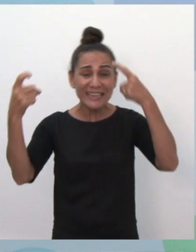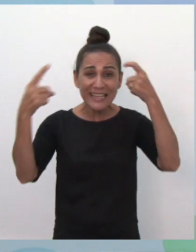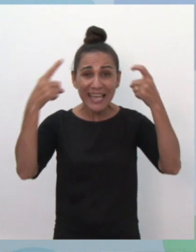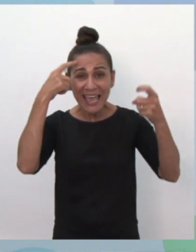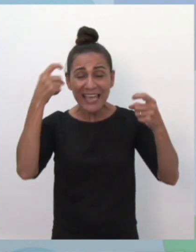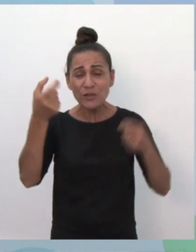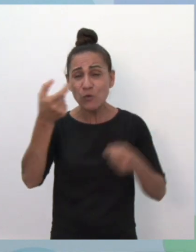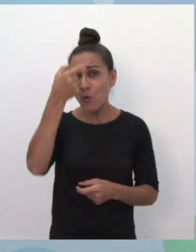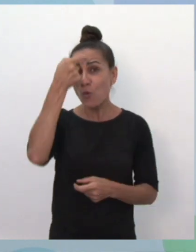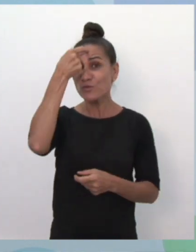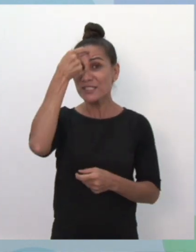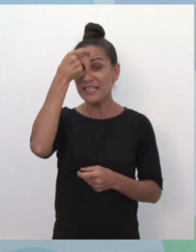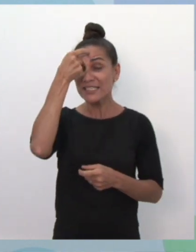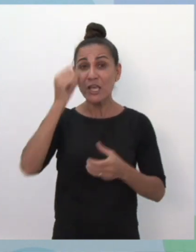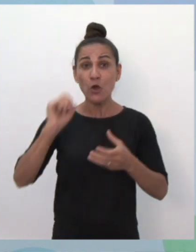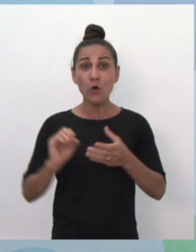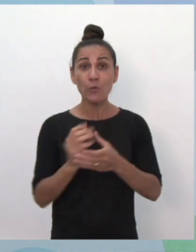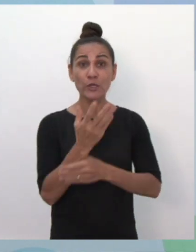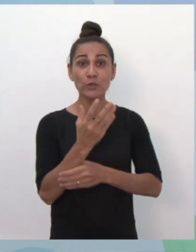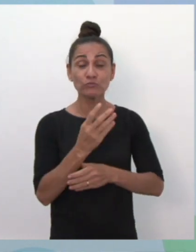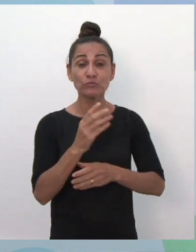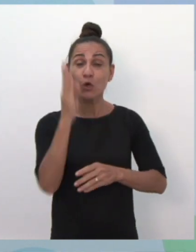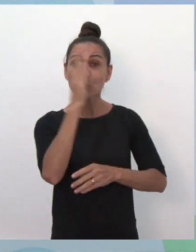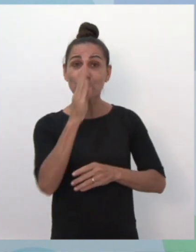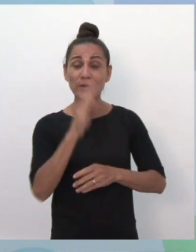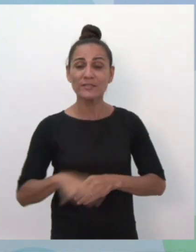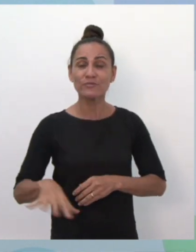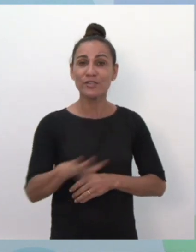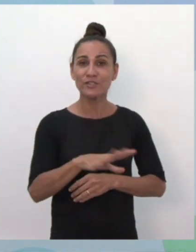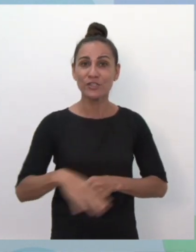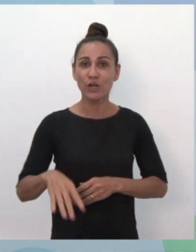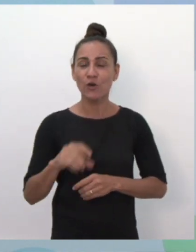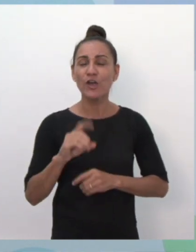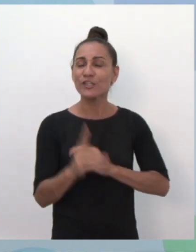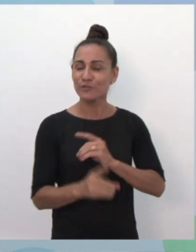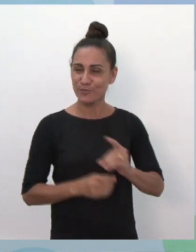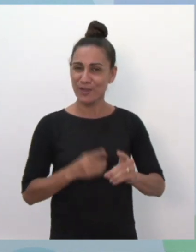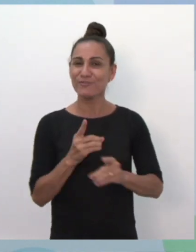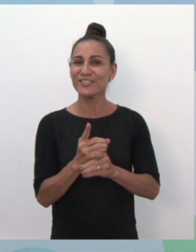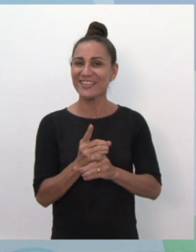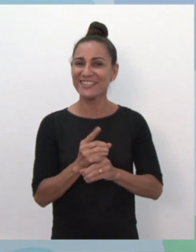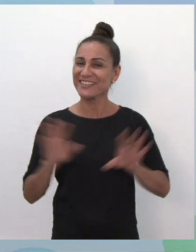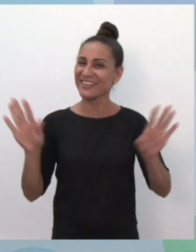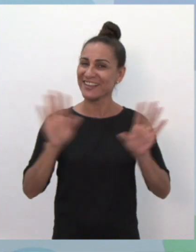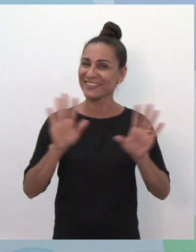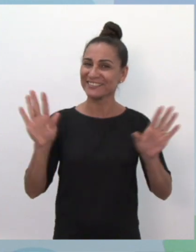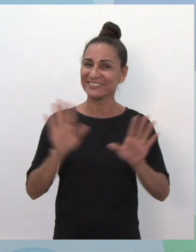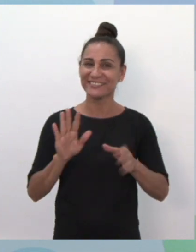concepções sobre a formação territorial do Brasil. Beleza? Então espero vocês até lá.